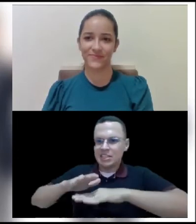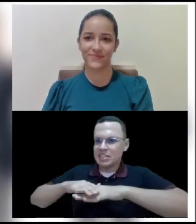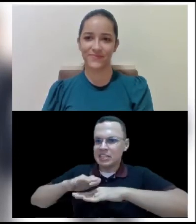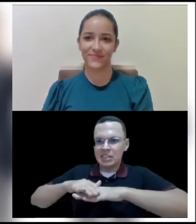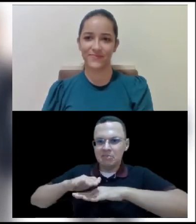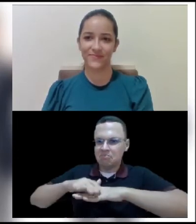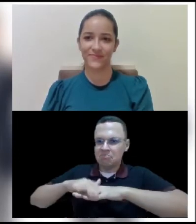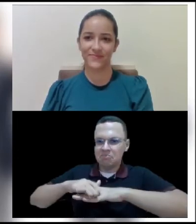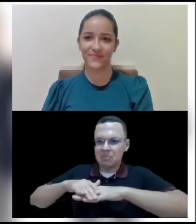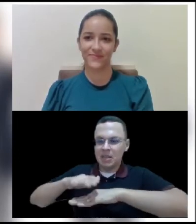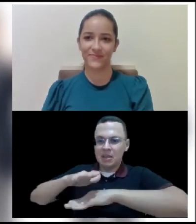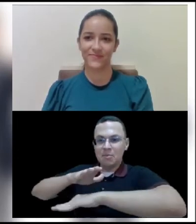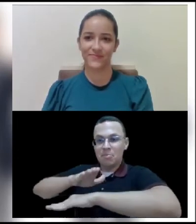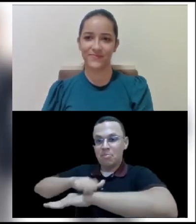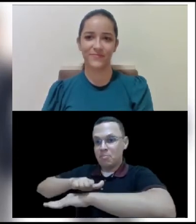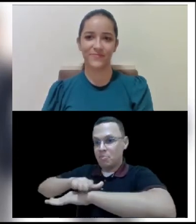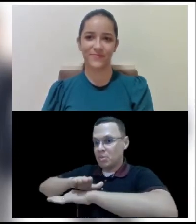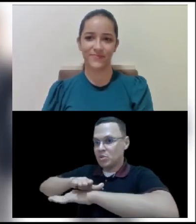aula, esse aqui,